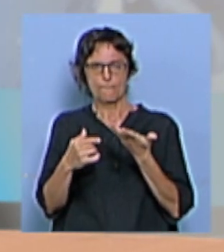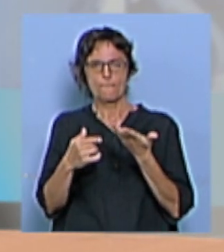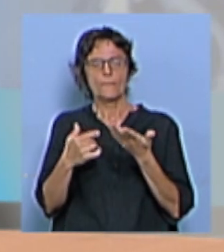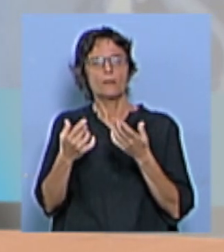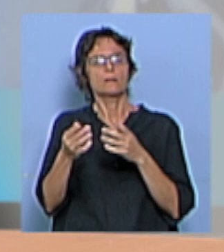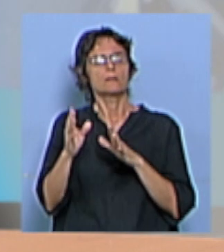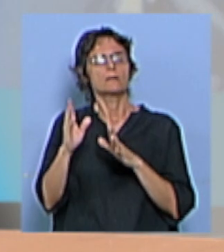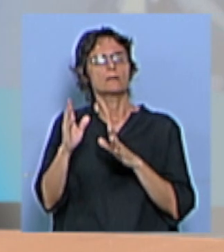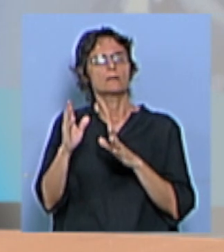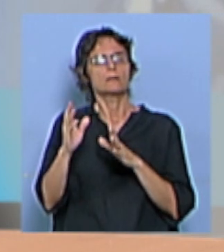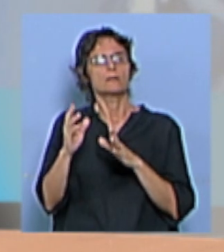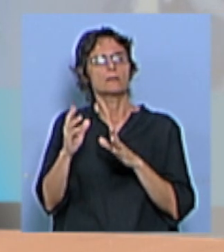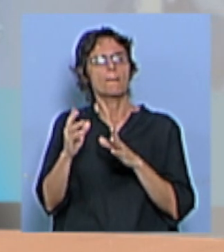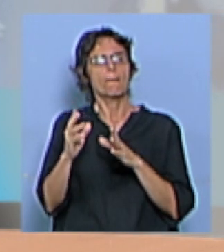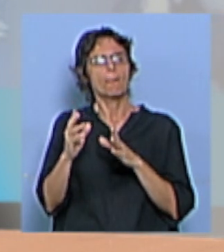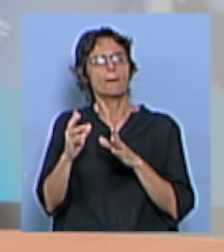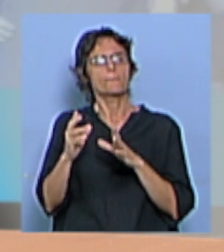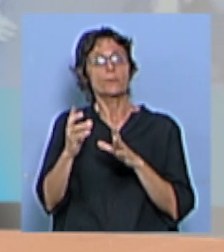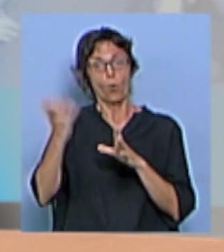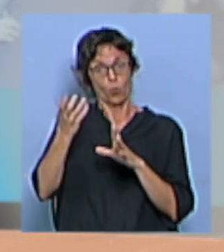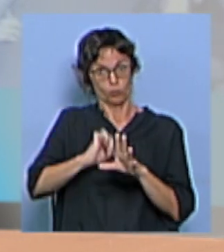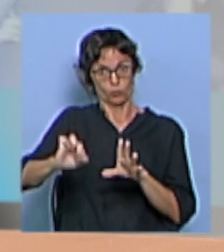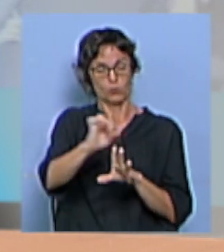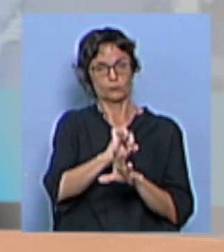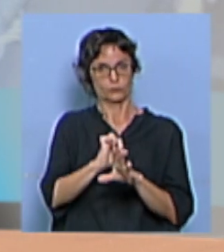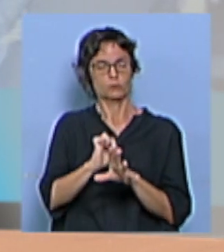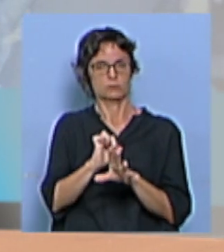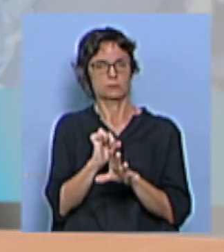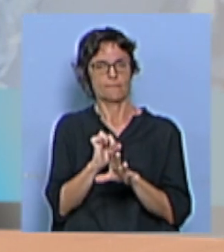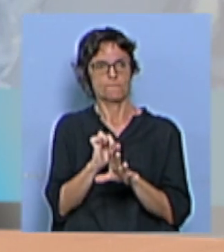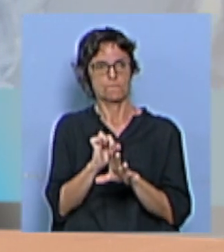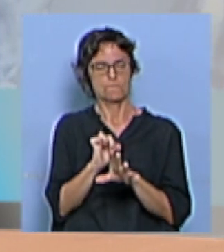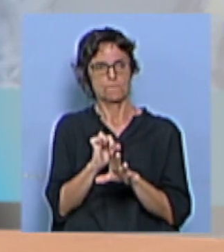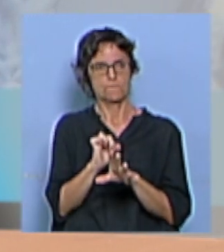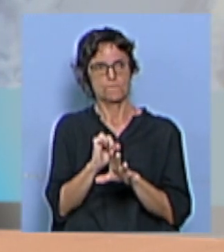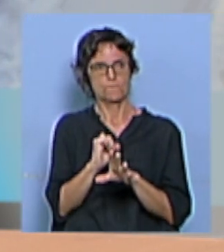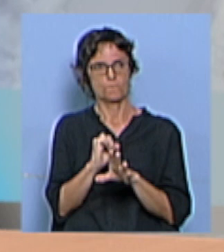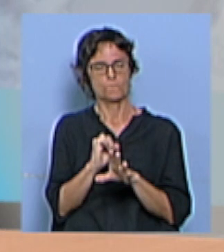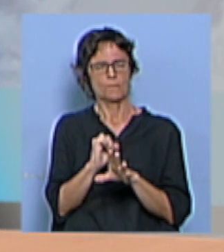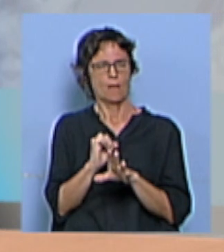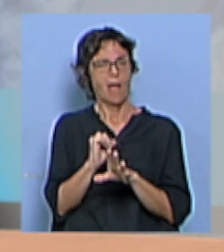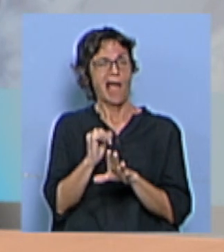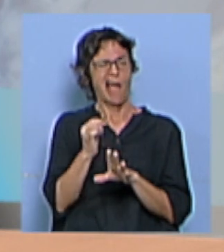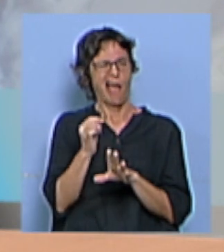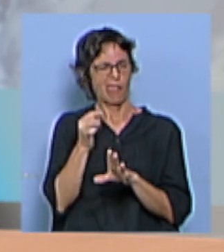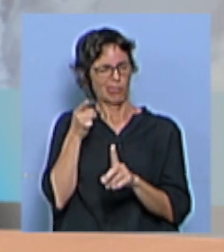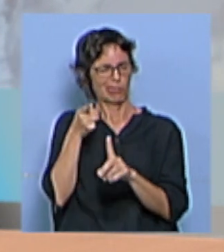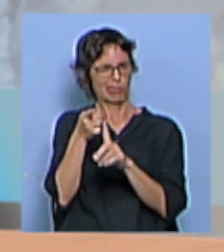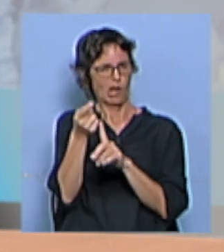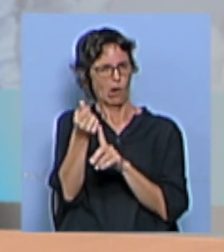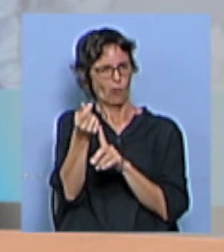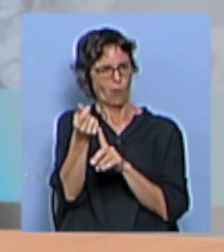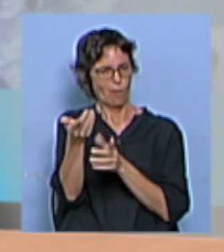mesmo depois é uma cultura, digamos, virada para o lucro, para o gozo,